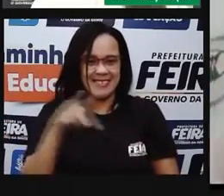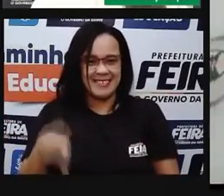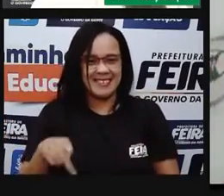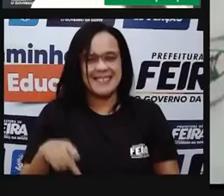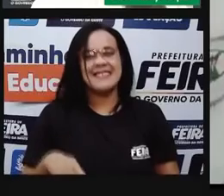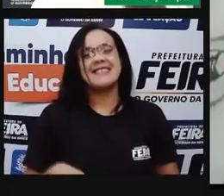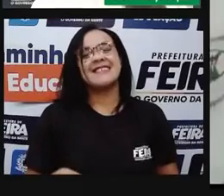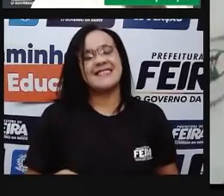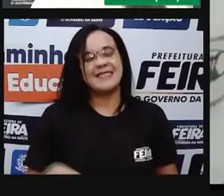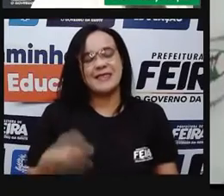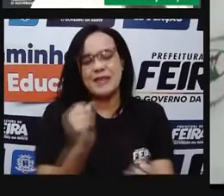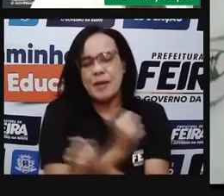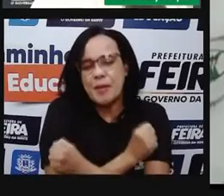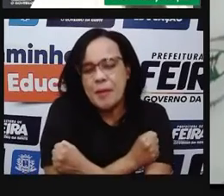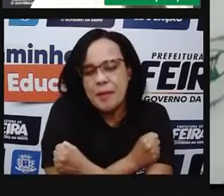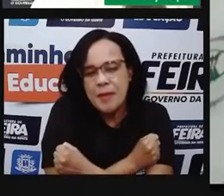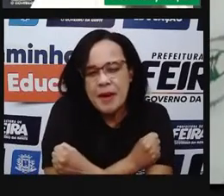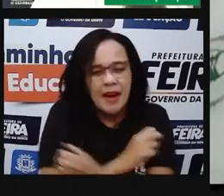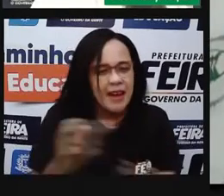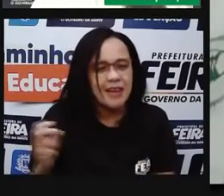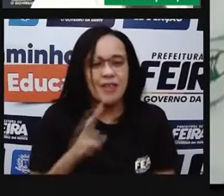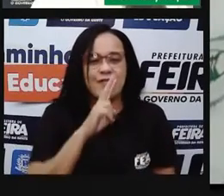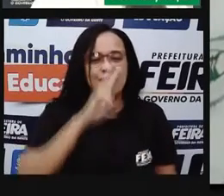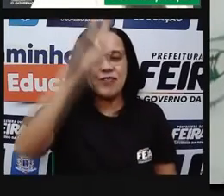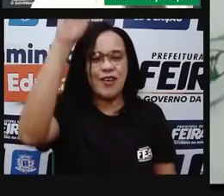Um forte abraço.